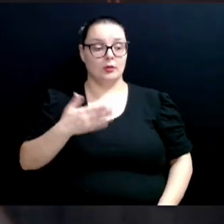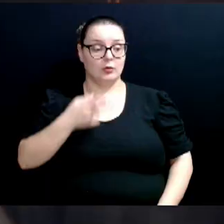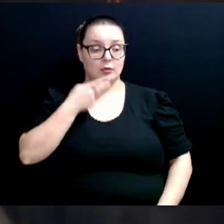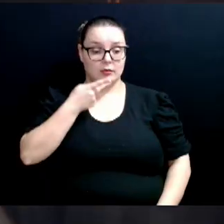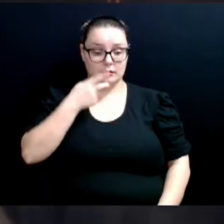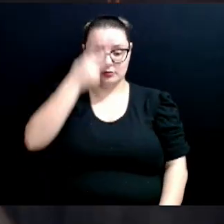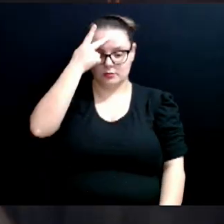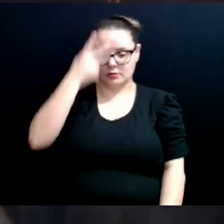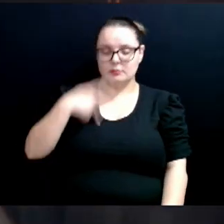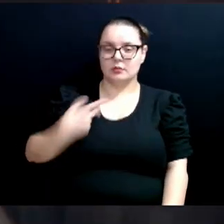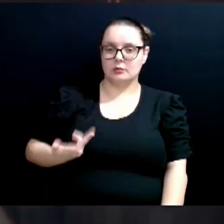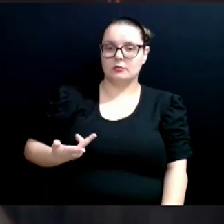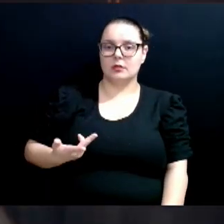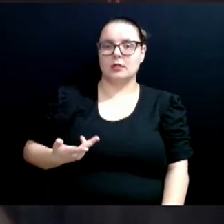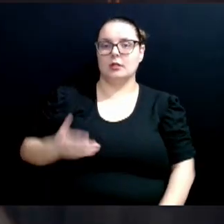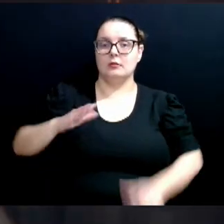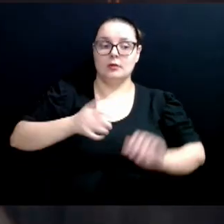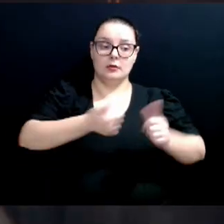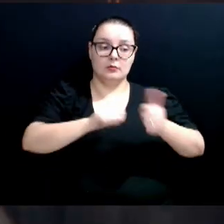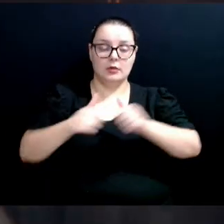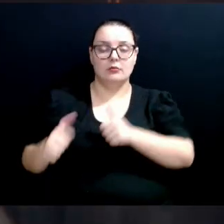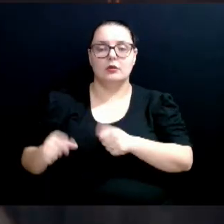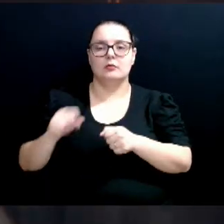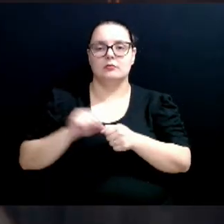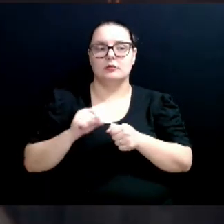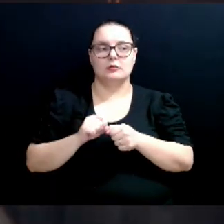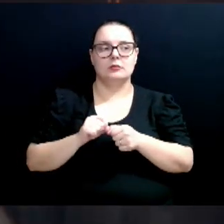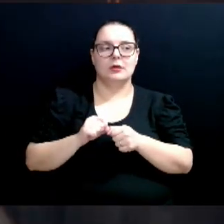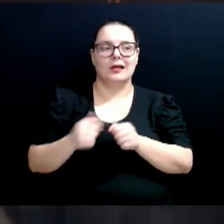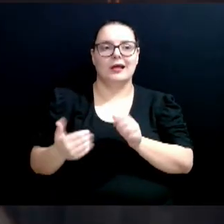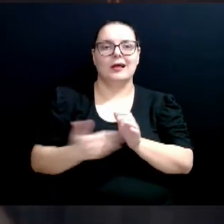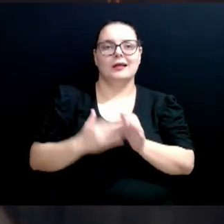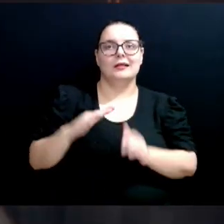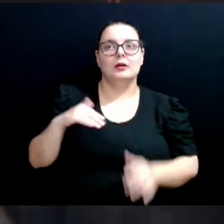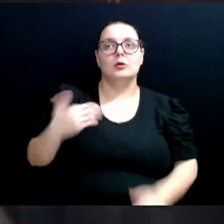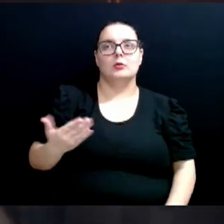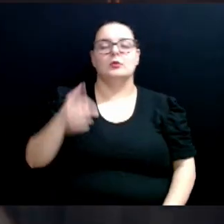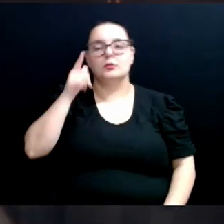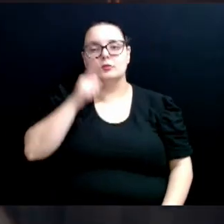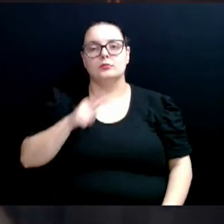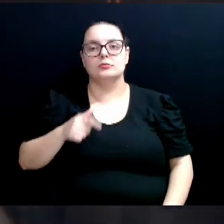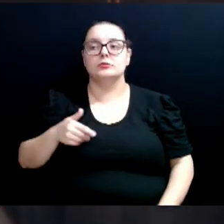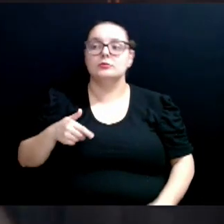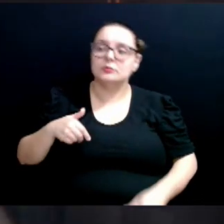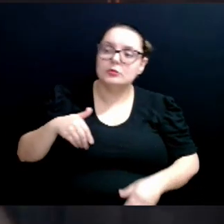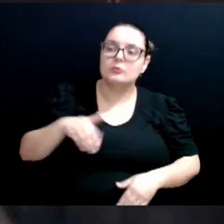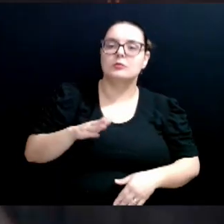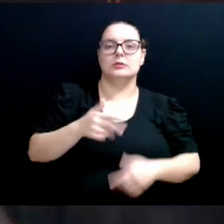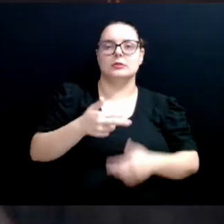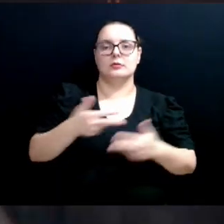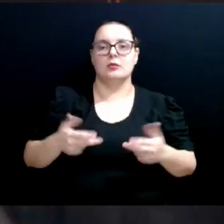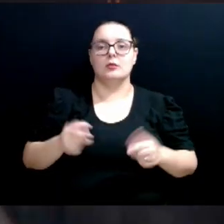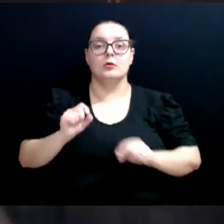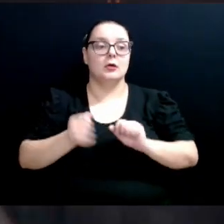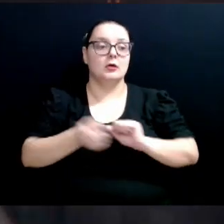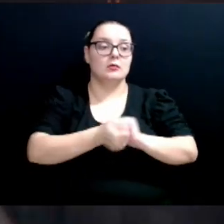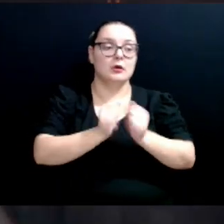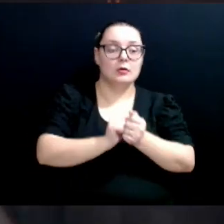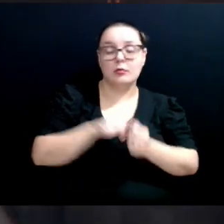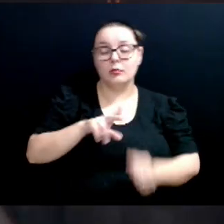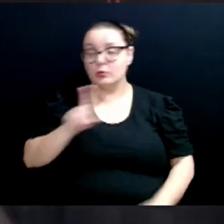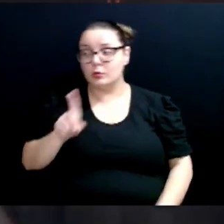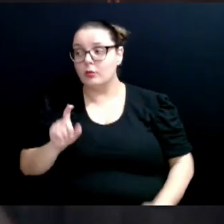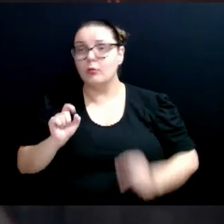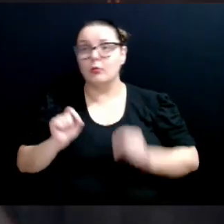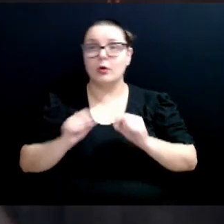gente fazer uma avaliação de até onde eu consigo ir nas coisas, né? O que eu flexibilizo, o que não, o que é razoável para mim e o que